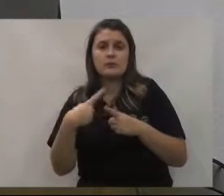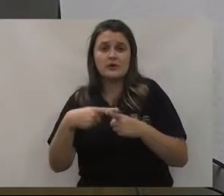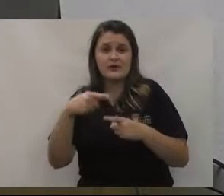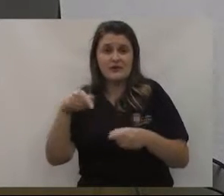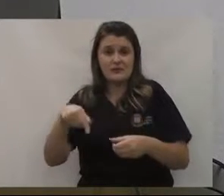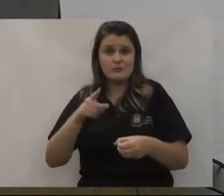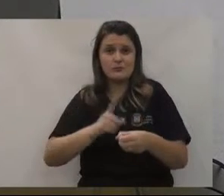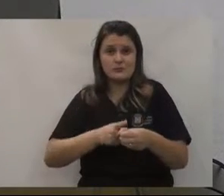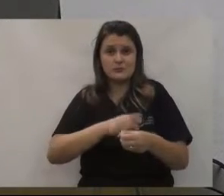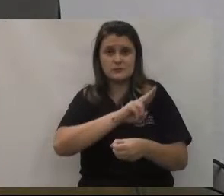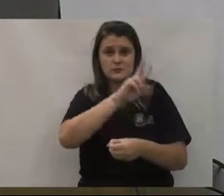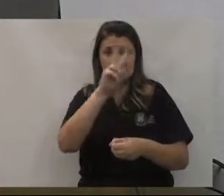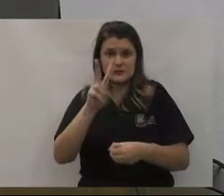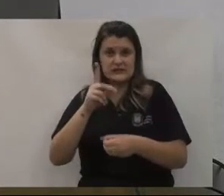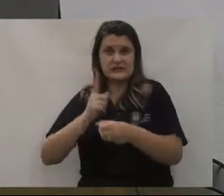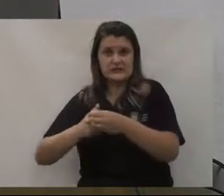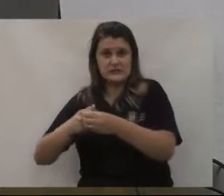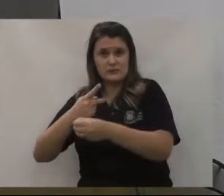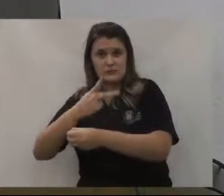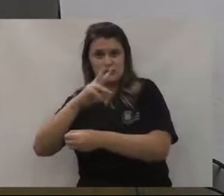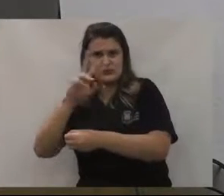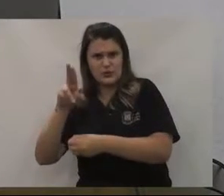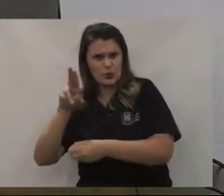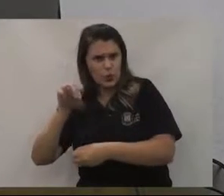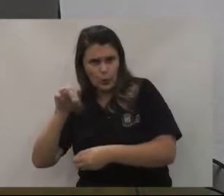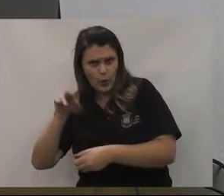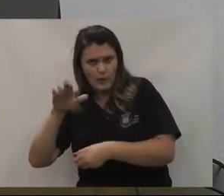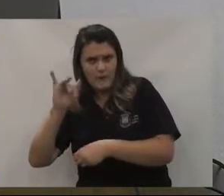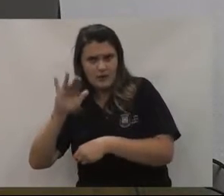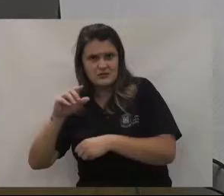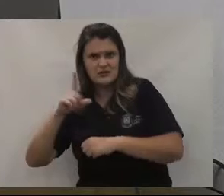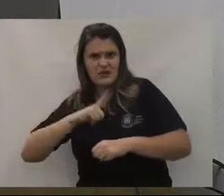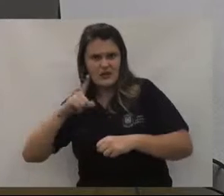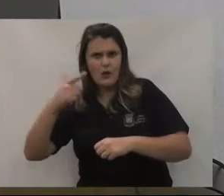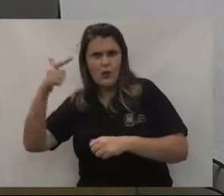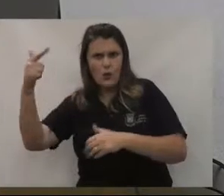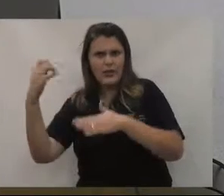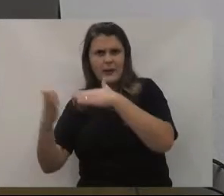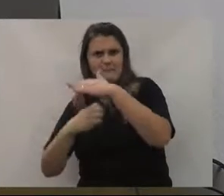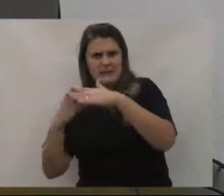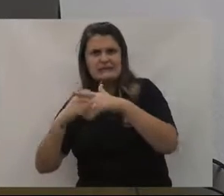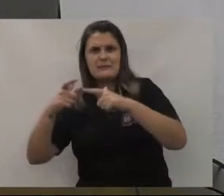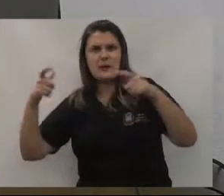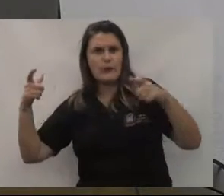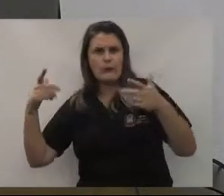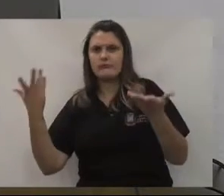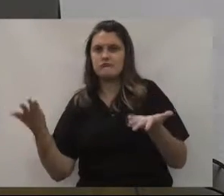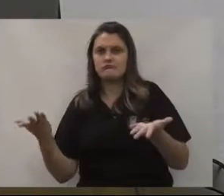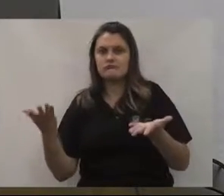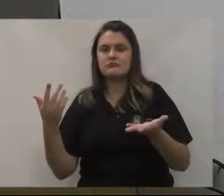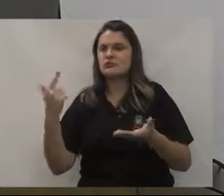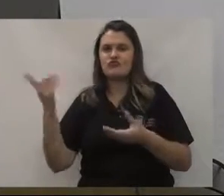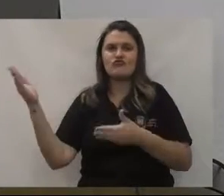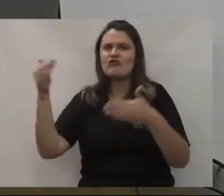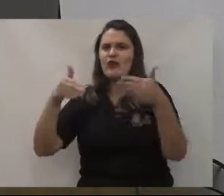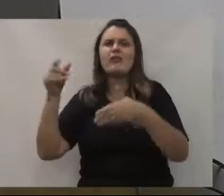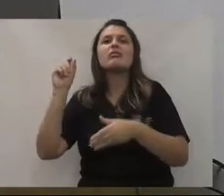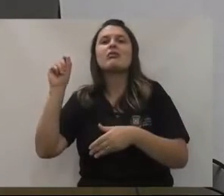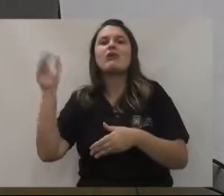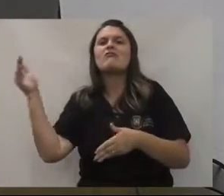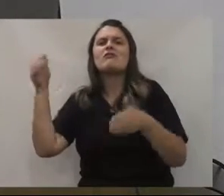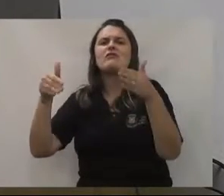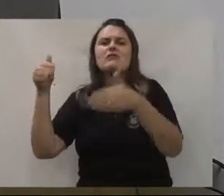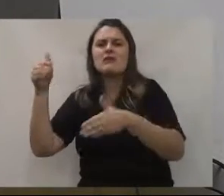da Vitória e Porto União não vão mais ter indústrias nem grandes e nem pequenas. Não vem para cá. Quem é que vem para